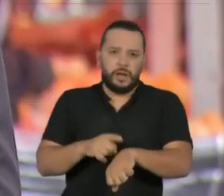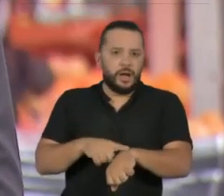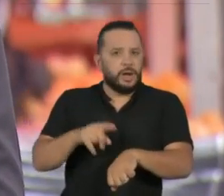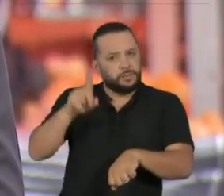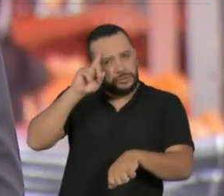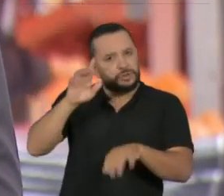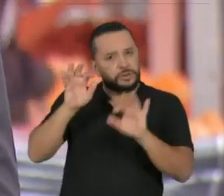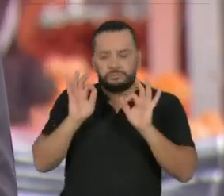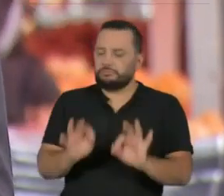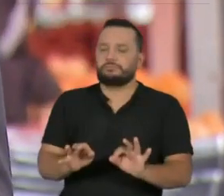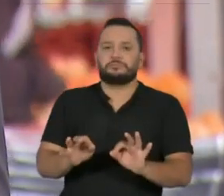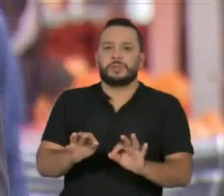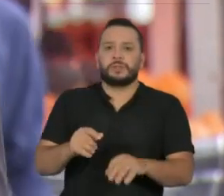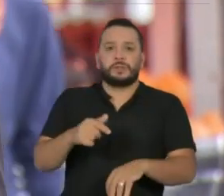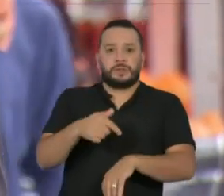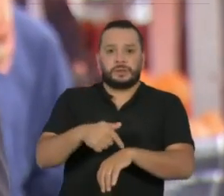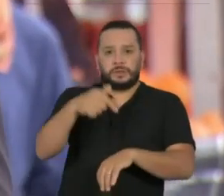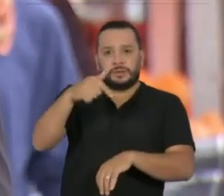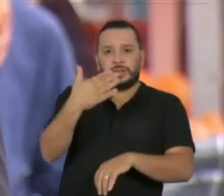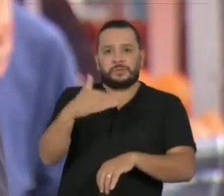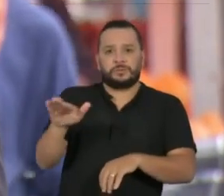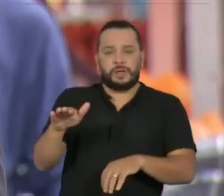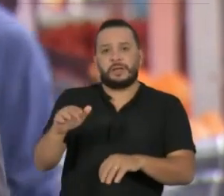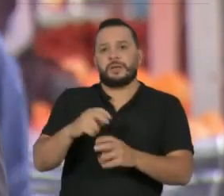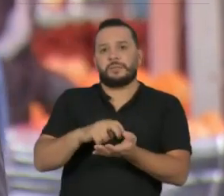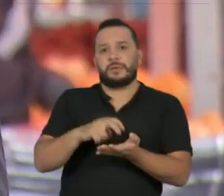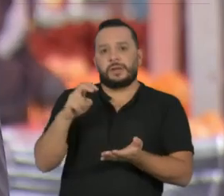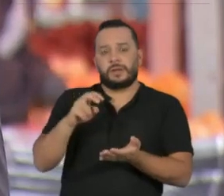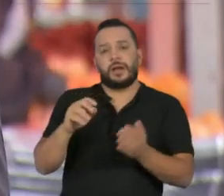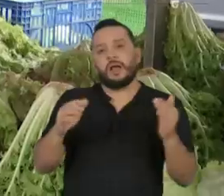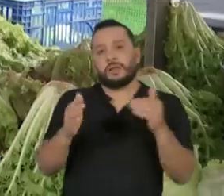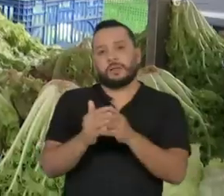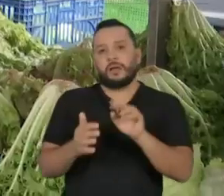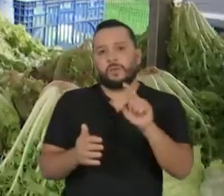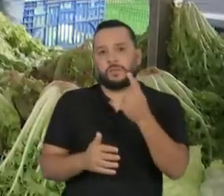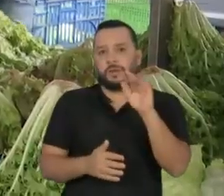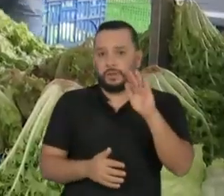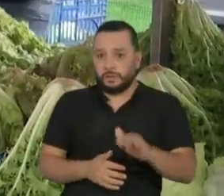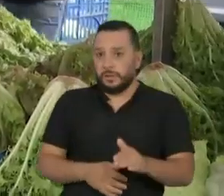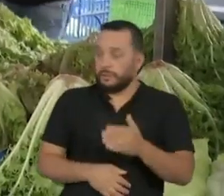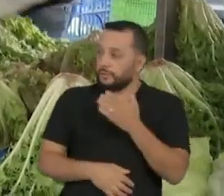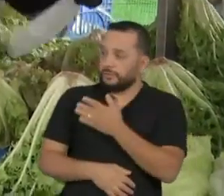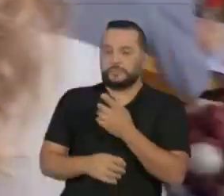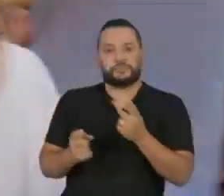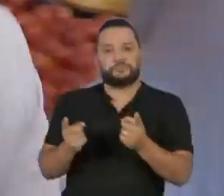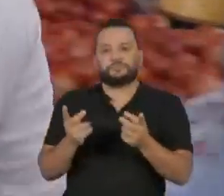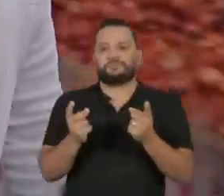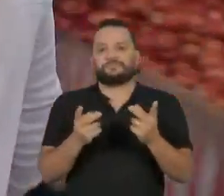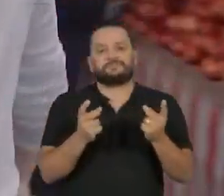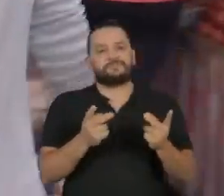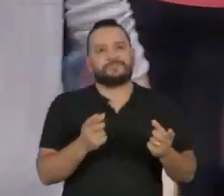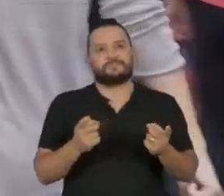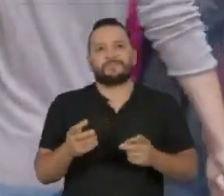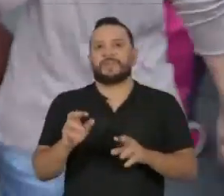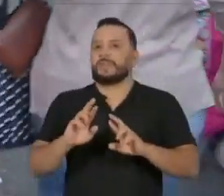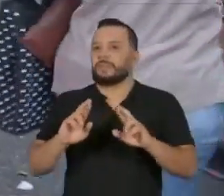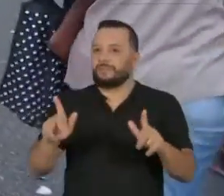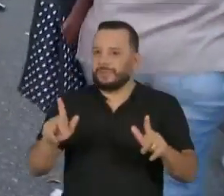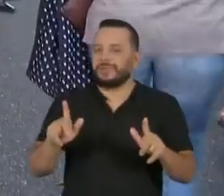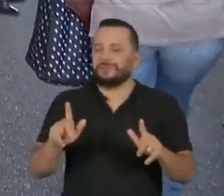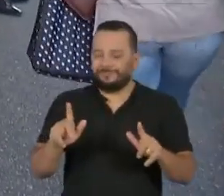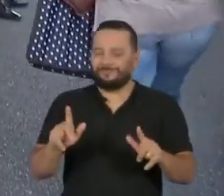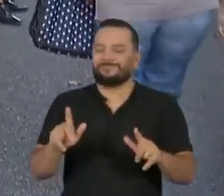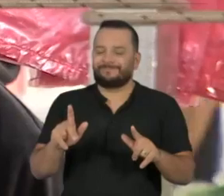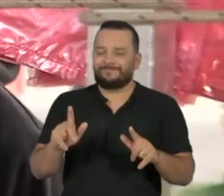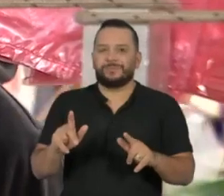e horários, das 7h30 da manhã até 1h da tarde. Já as vendas estão diferentes. Pouco movimento,